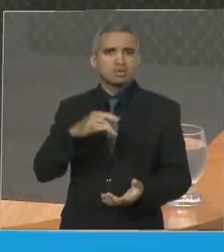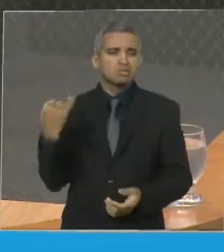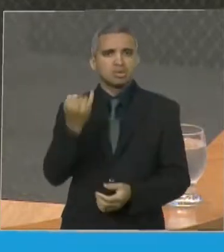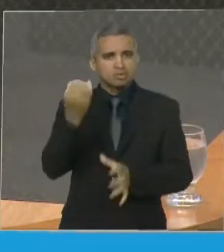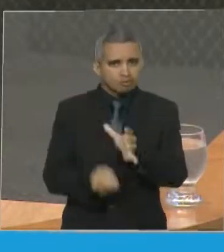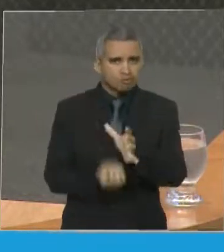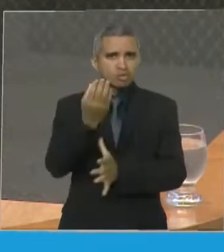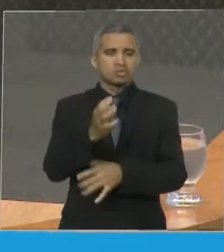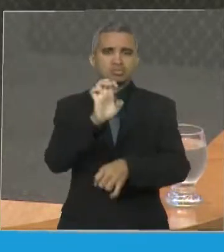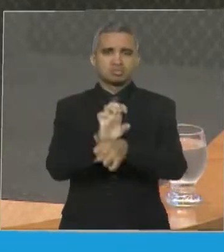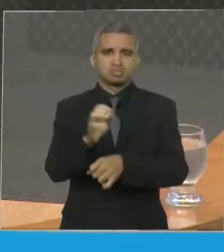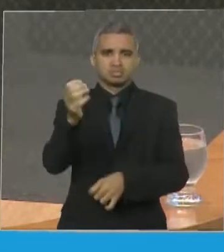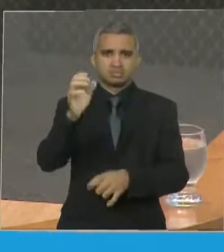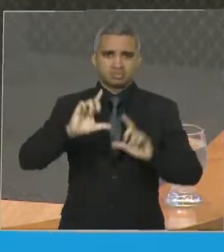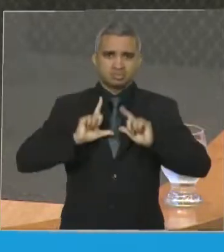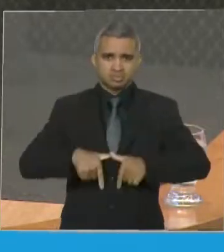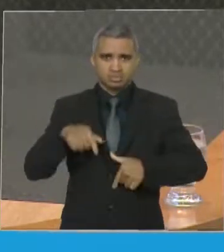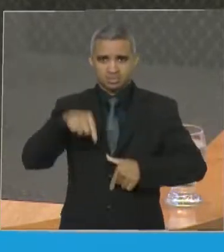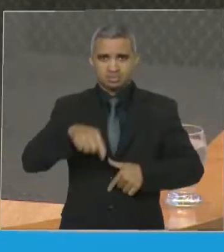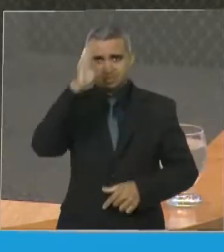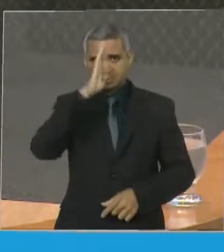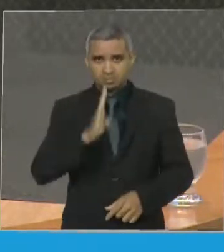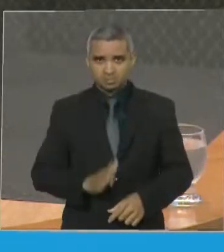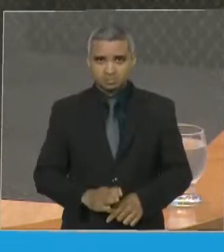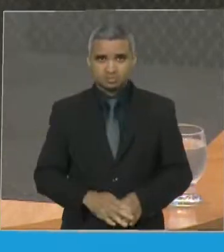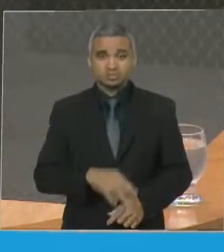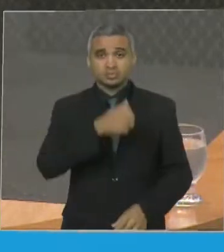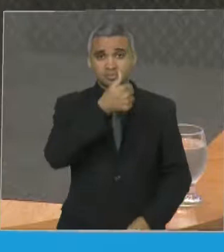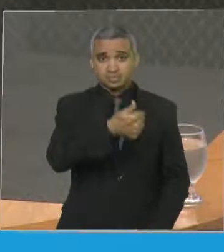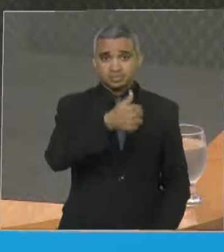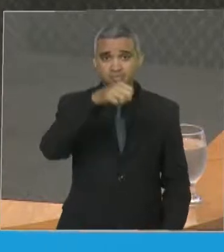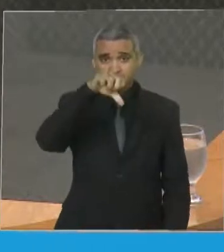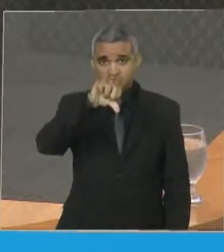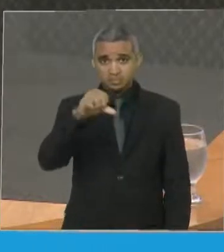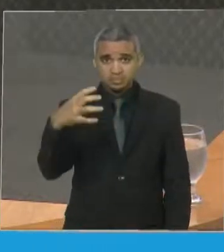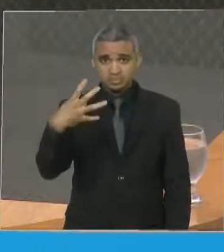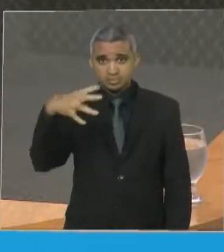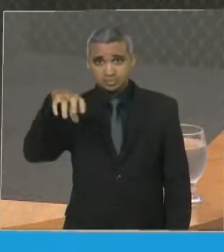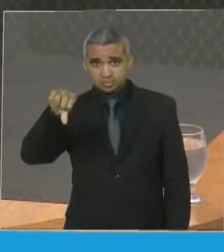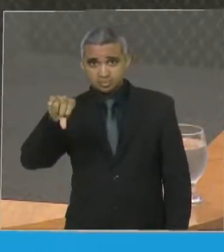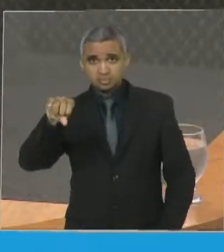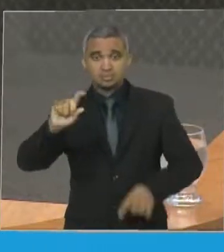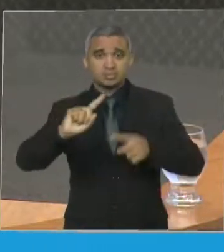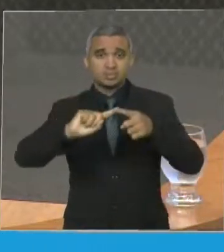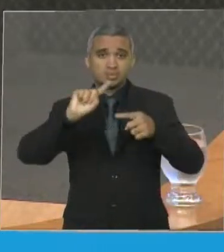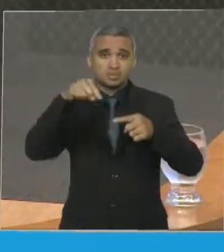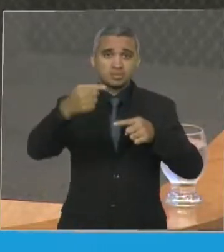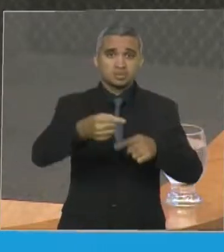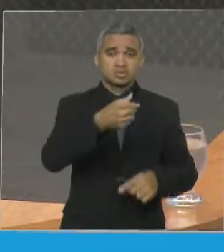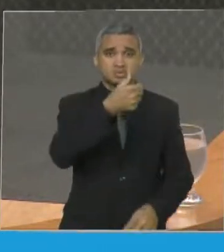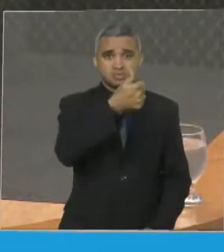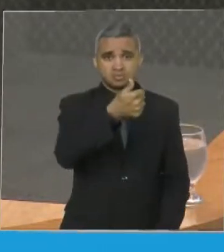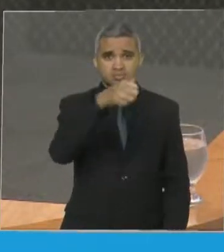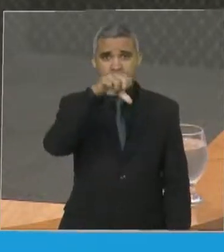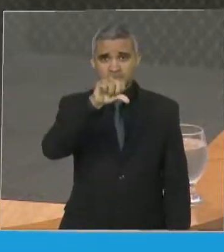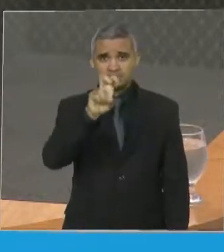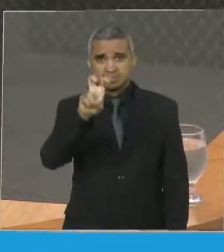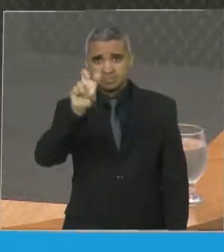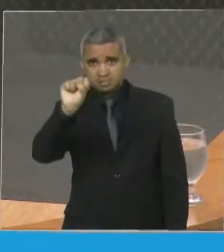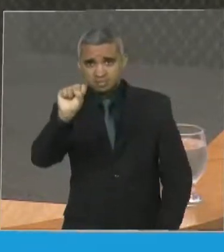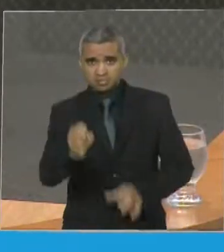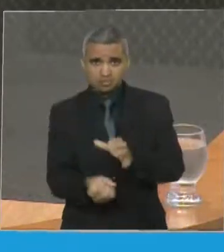diplomáticas em 1949. Em 1958, foi criada a Embaixada do Brasil em Tel Aviv. E em